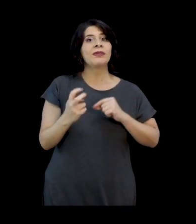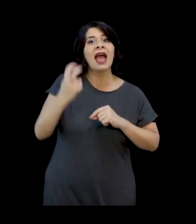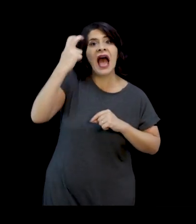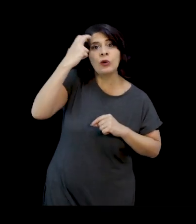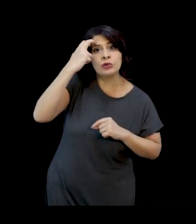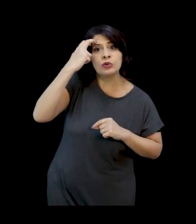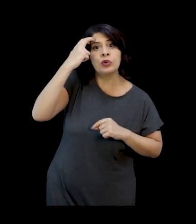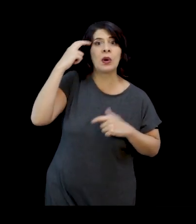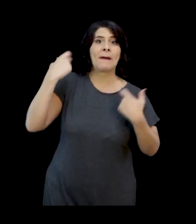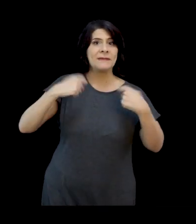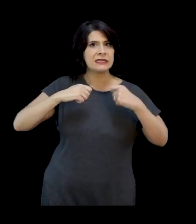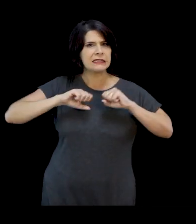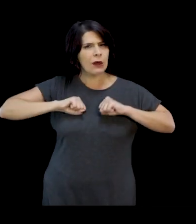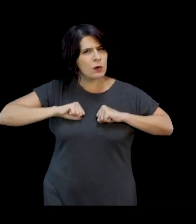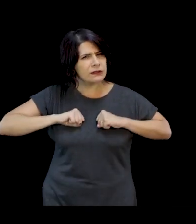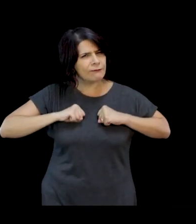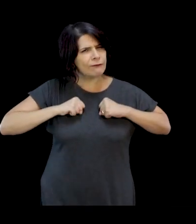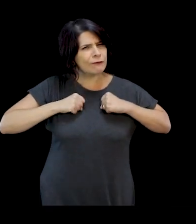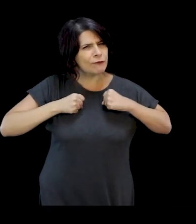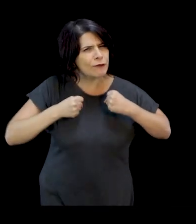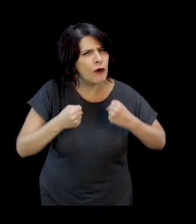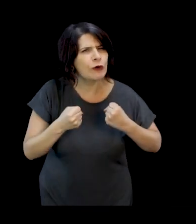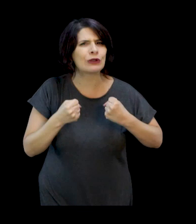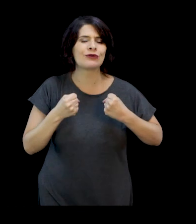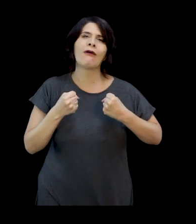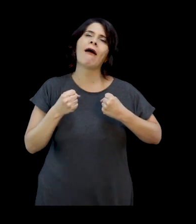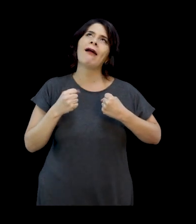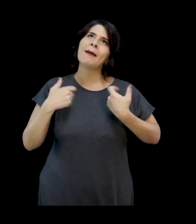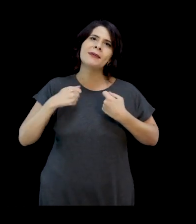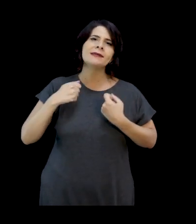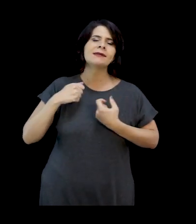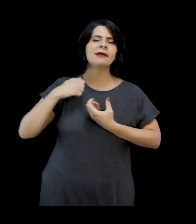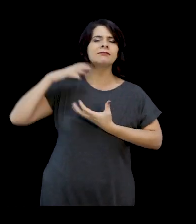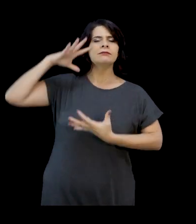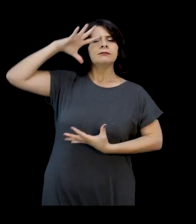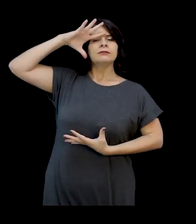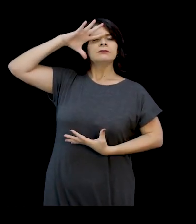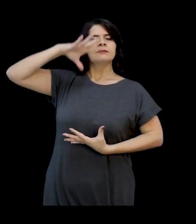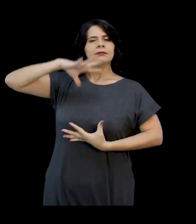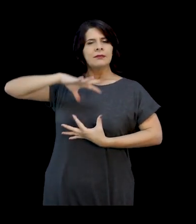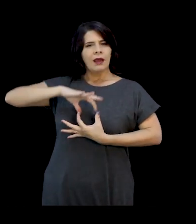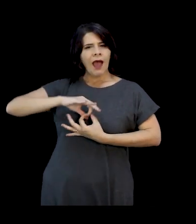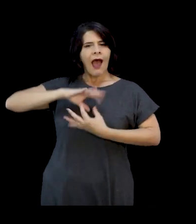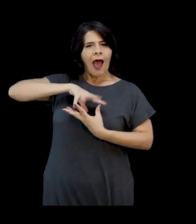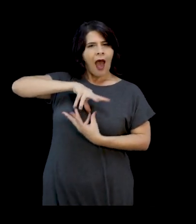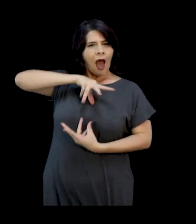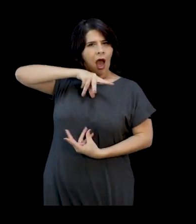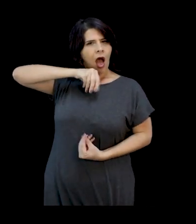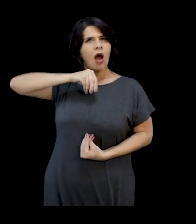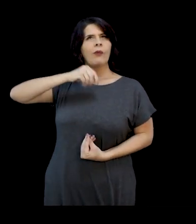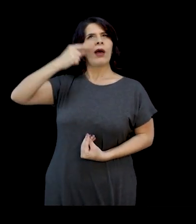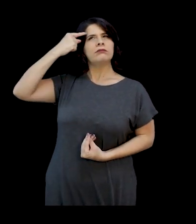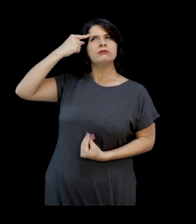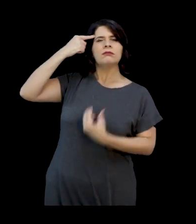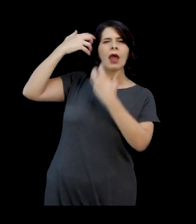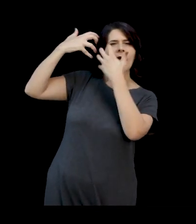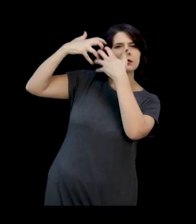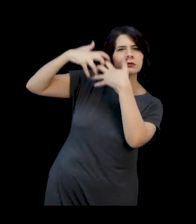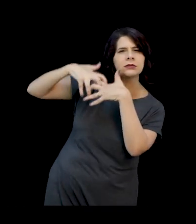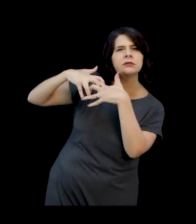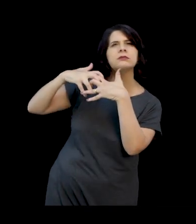dizendo, demanda esse esforço que é espiritual, no sentido anímico, no sentido psíquico, no sentido